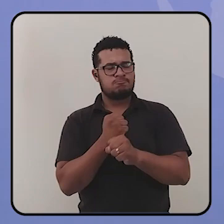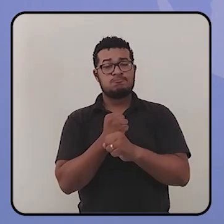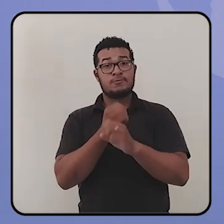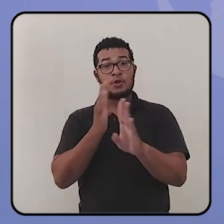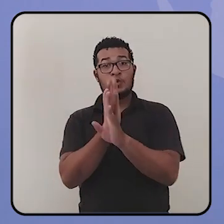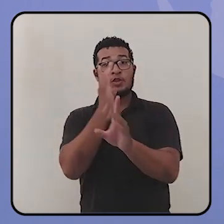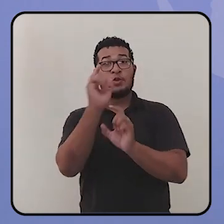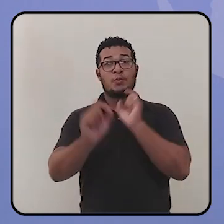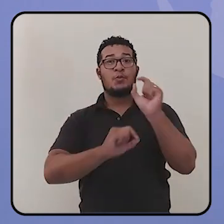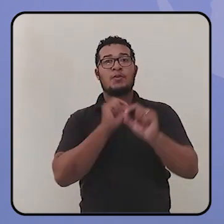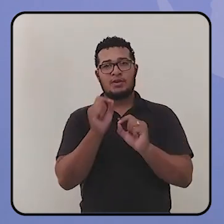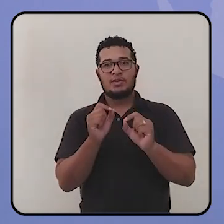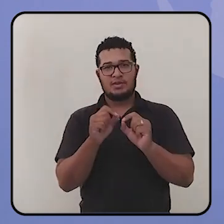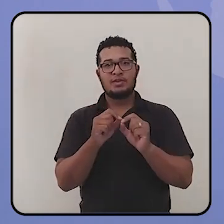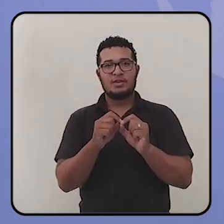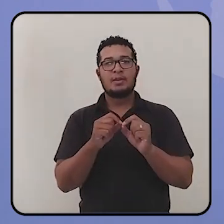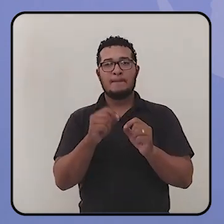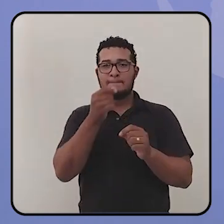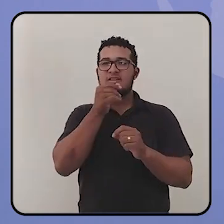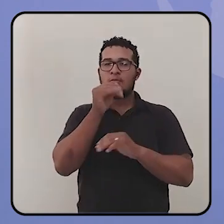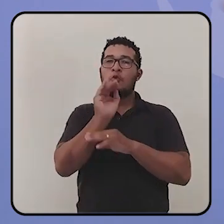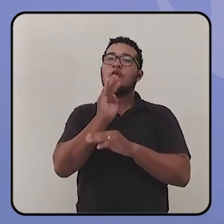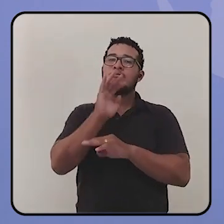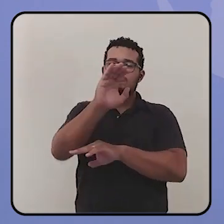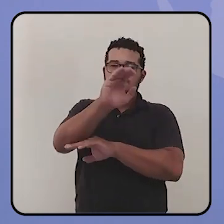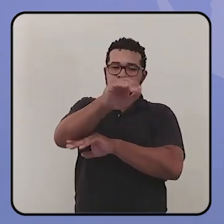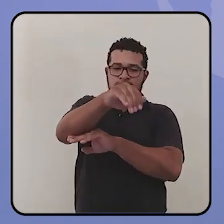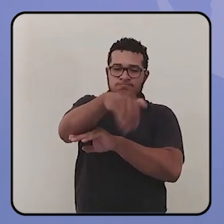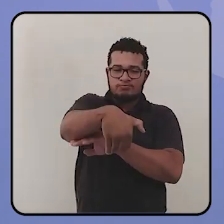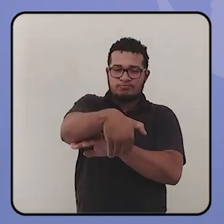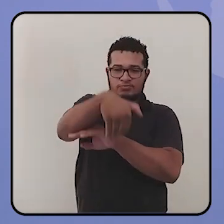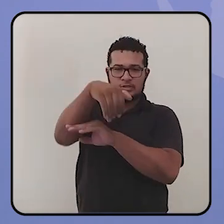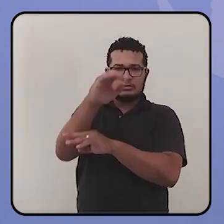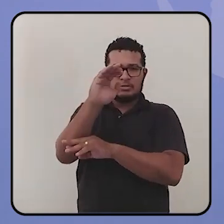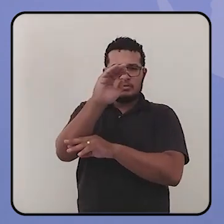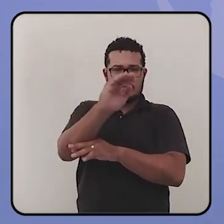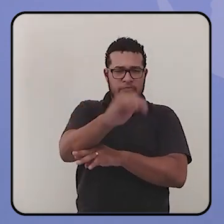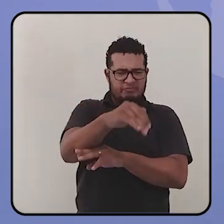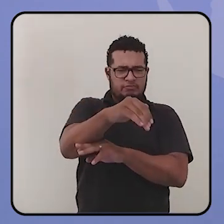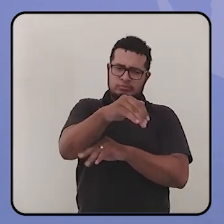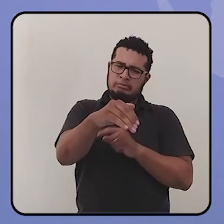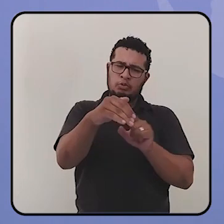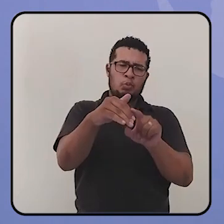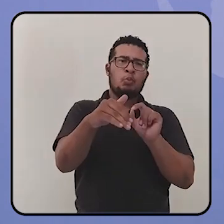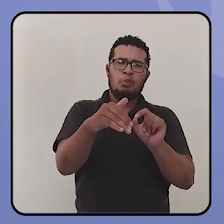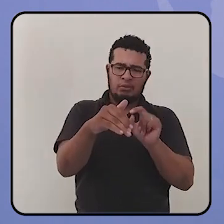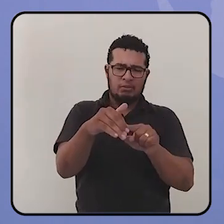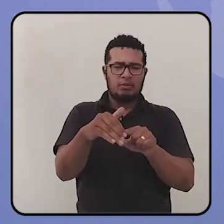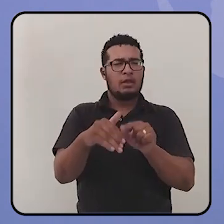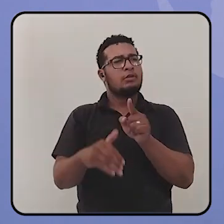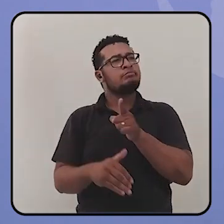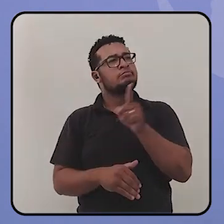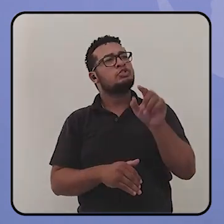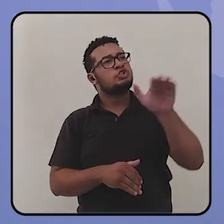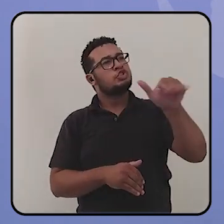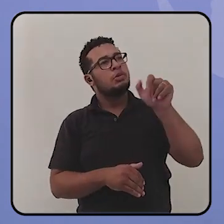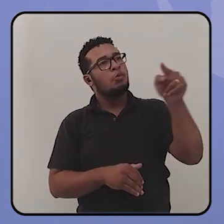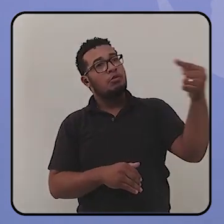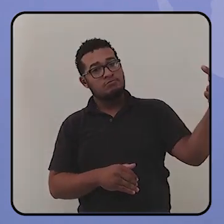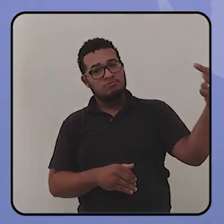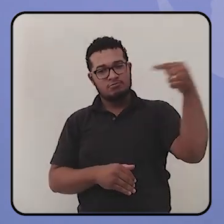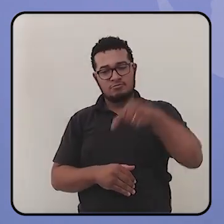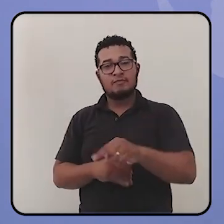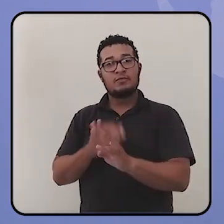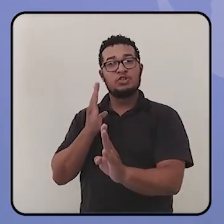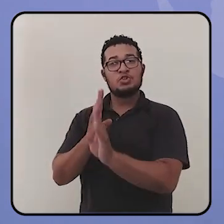eles encontraram a retroescavadeira, acabou batendo em uma cerâmica e eles acabaram chamando o instituto para analisar e, de fato,